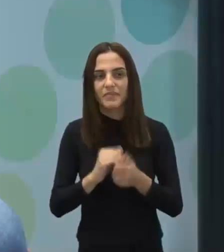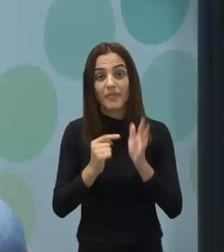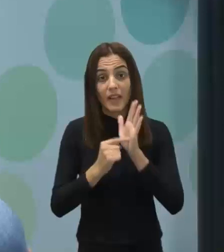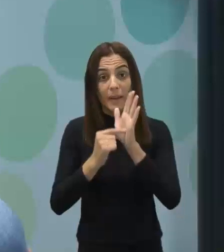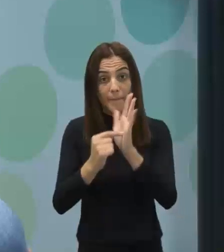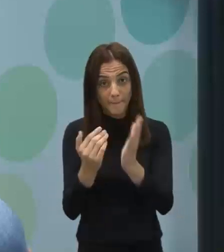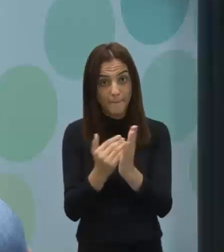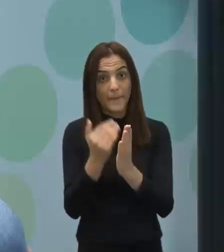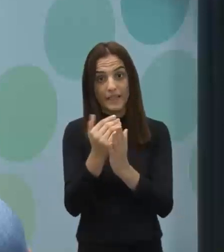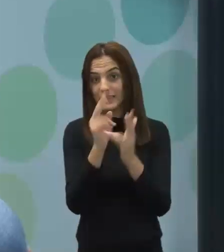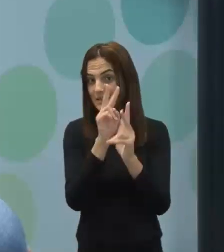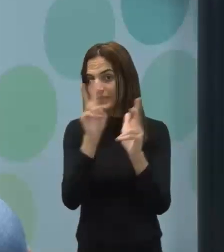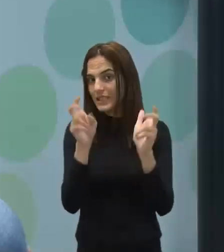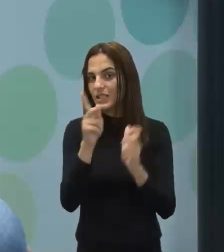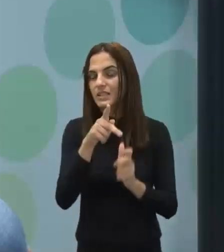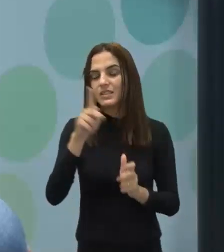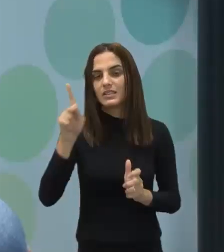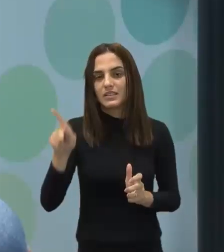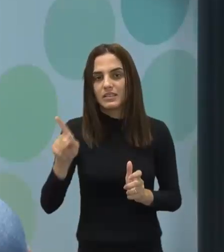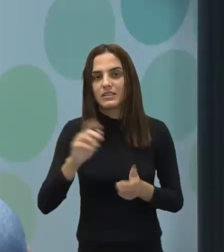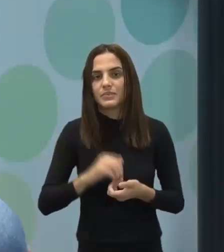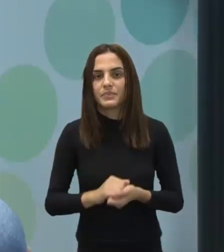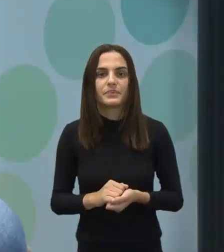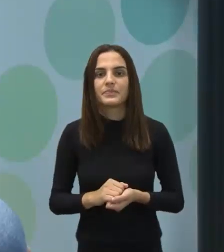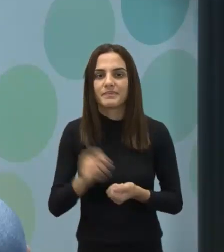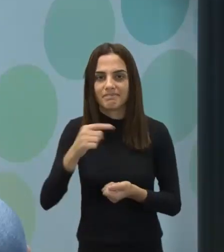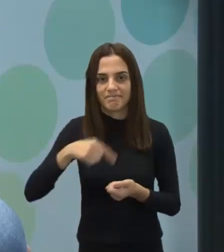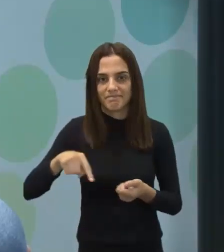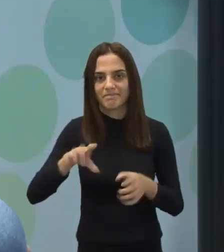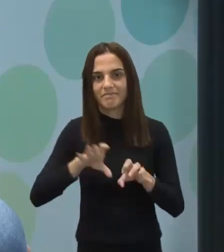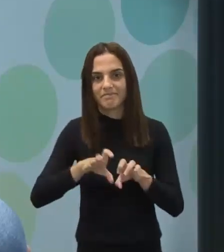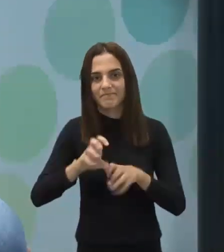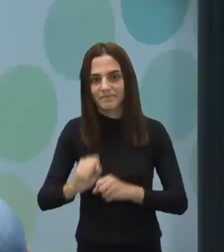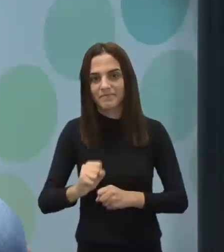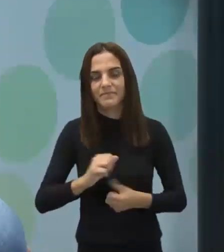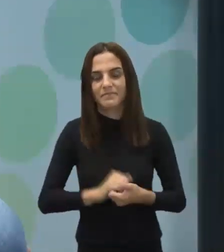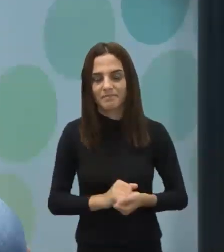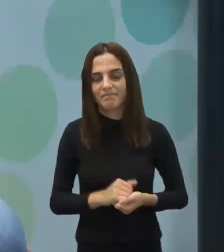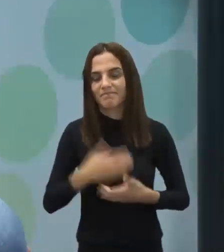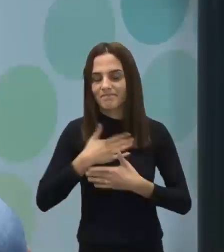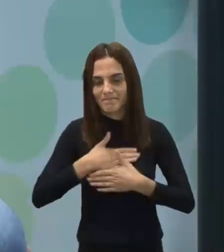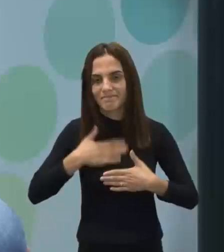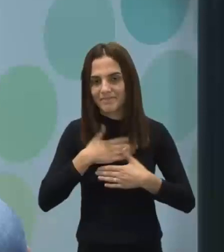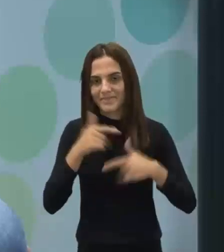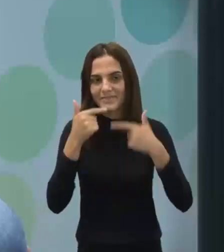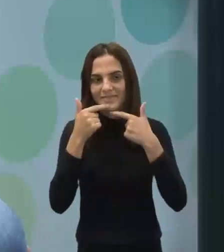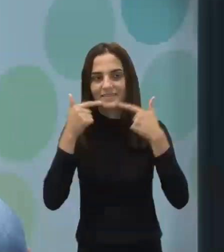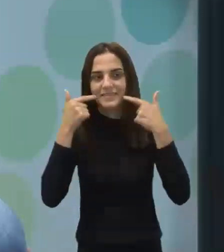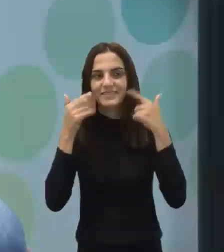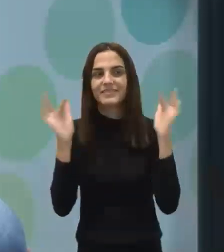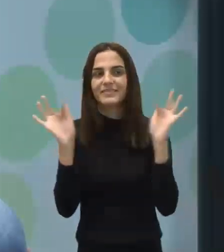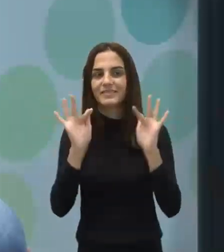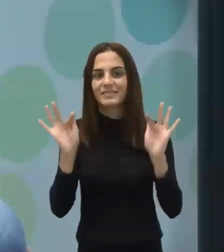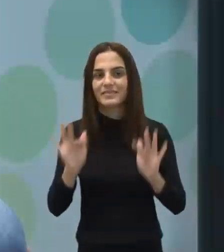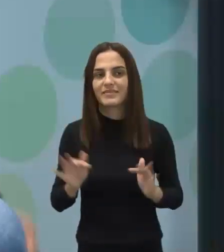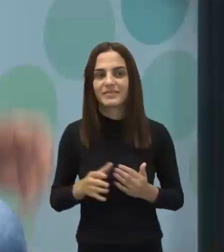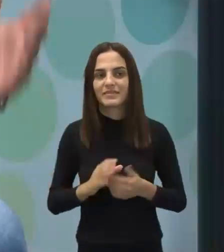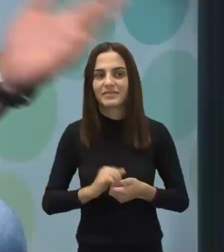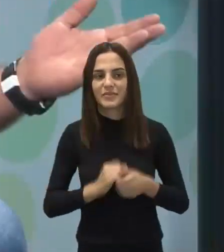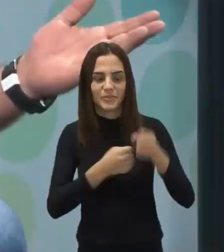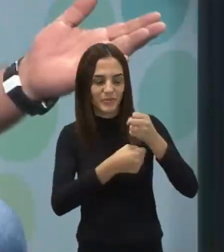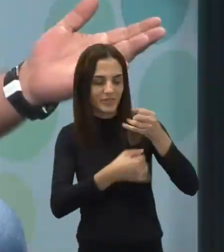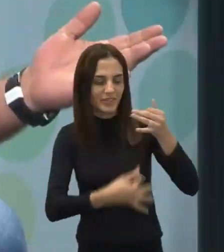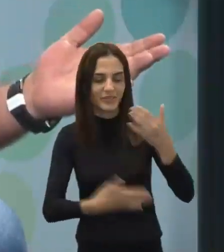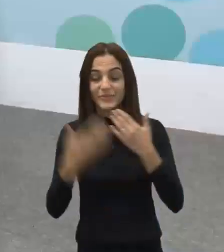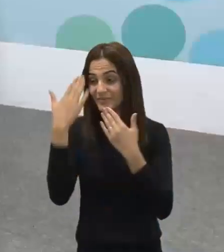mais questões de professores mesmo aqui para as nossas formações. E isso me deixa muito contente o chat aqui.